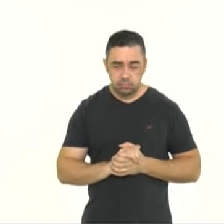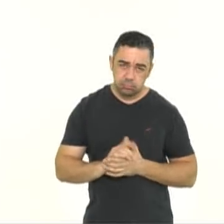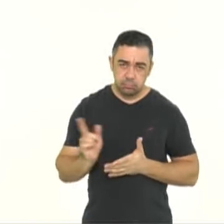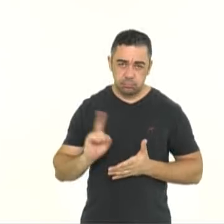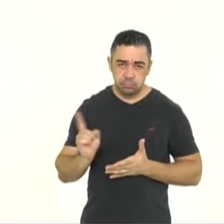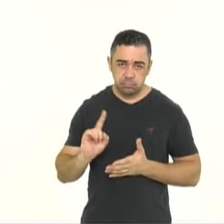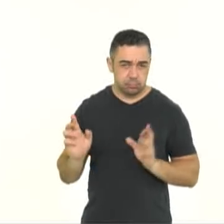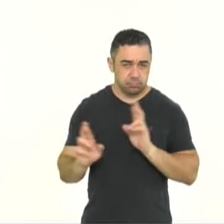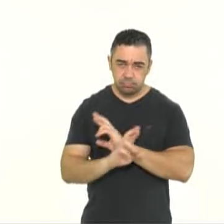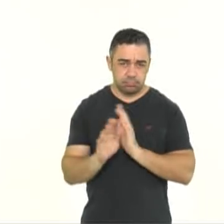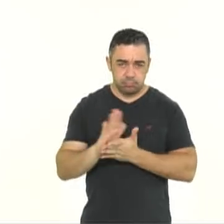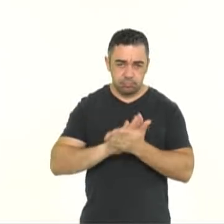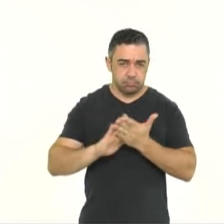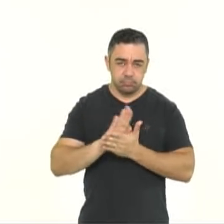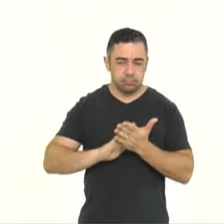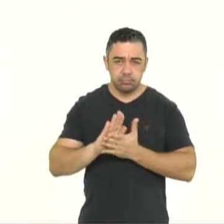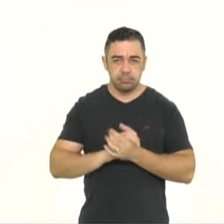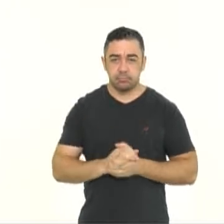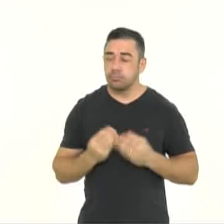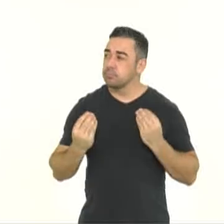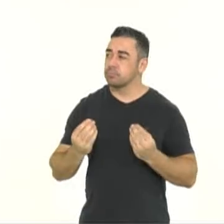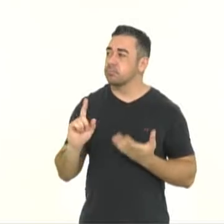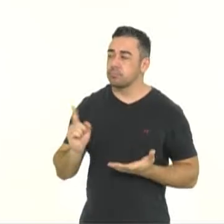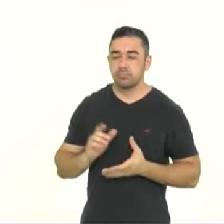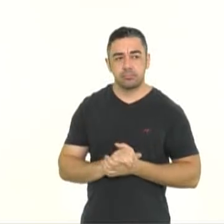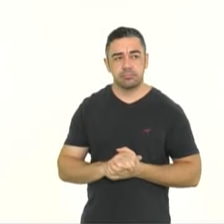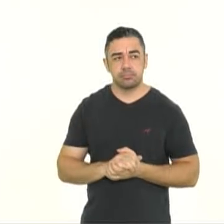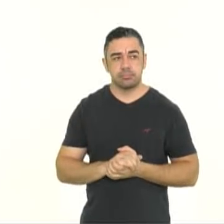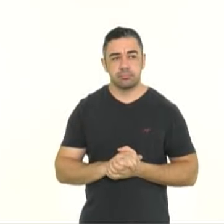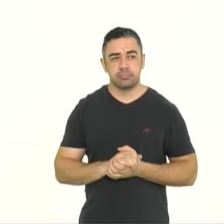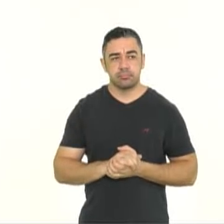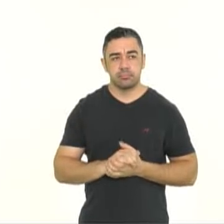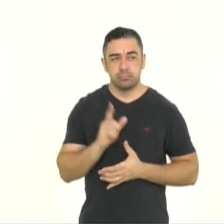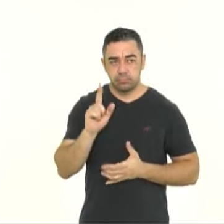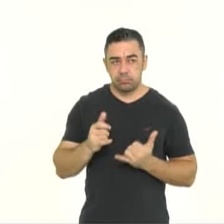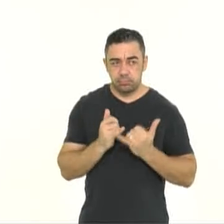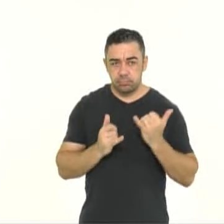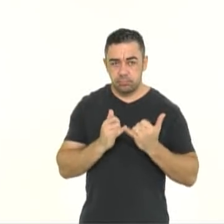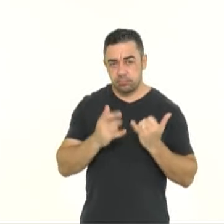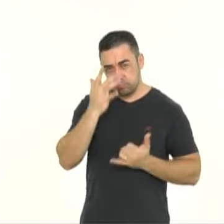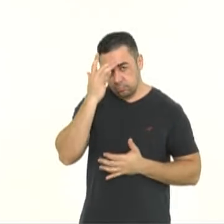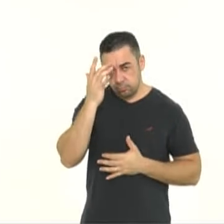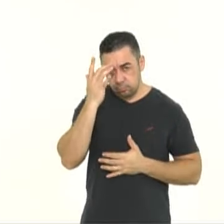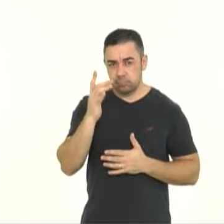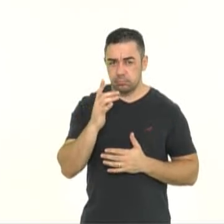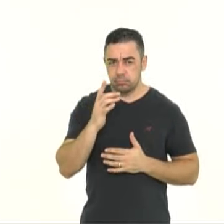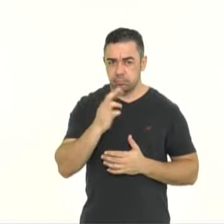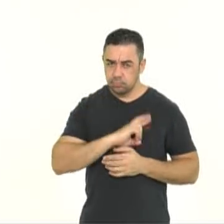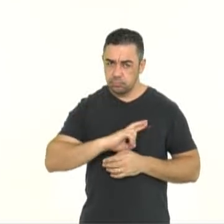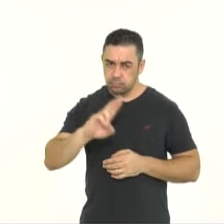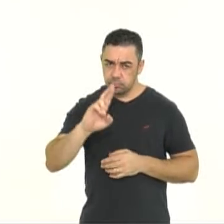Não. Como não, professor? Não parece aqui uns religiosos?